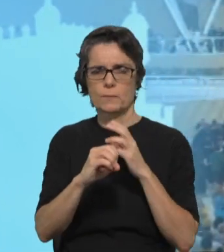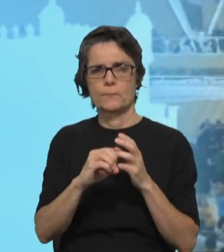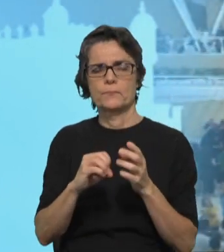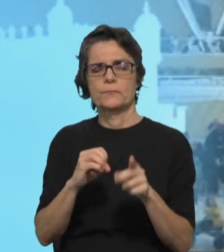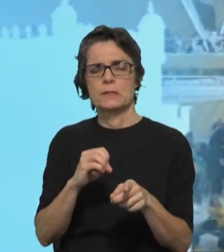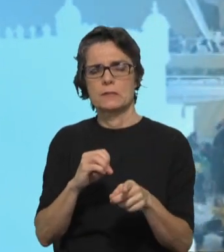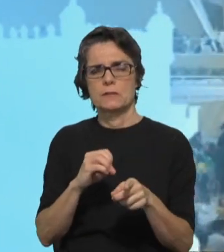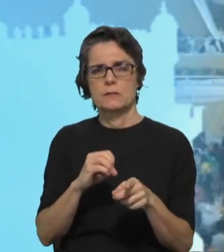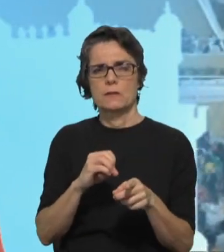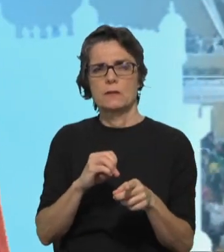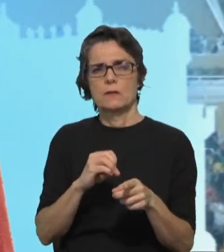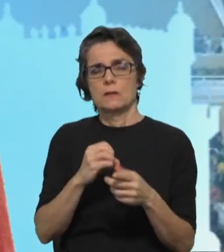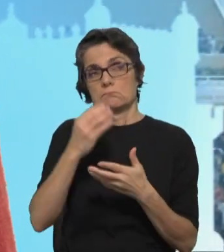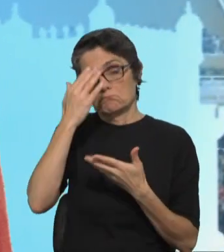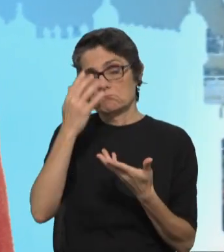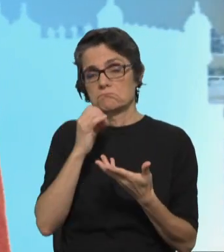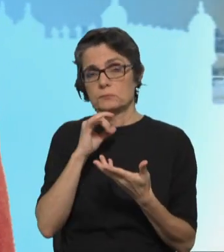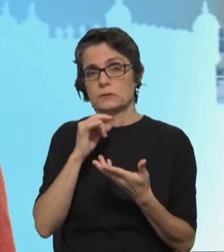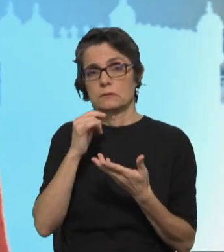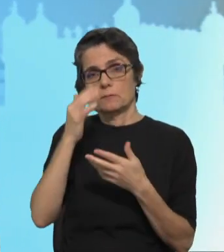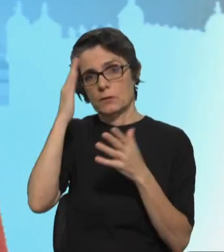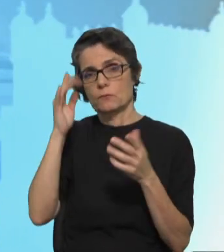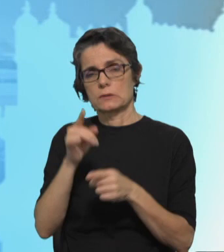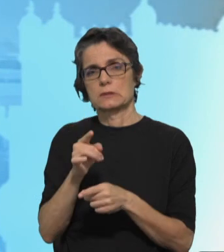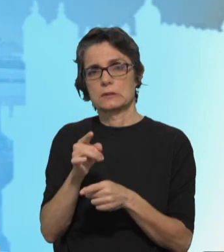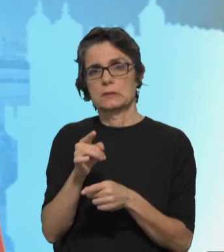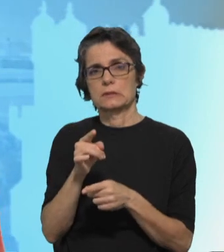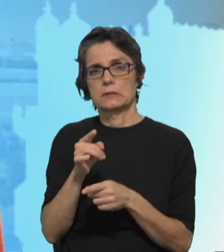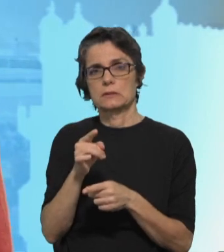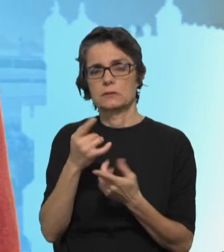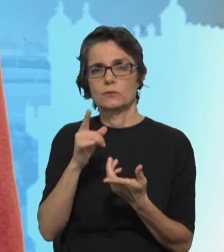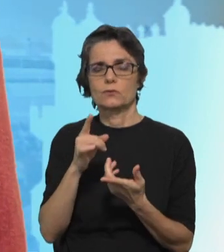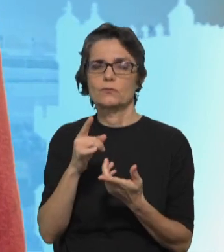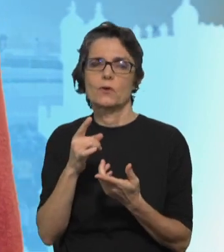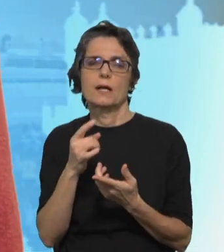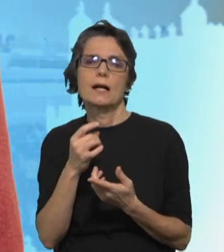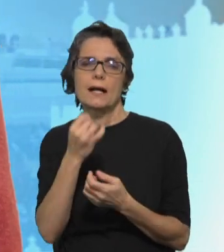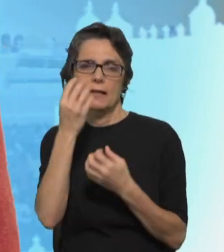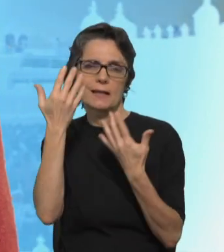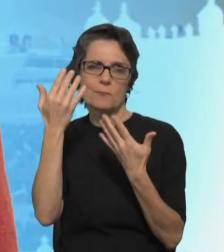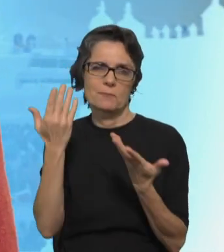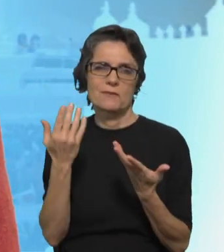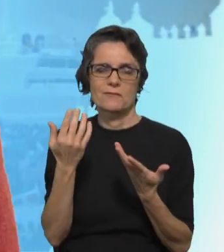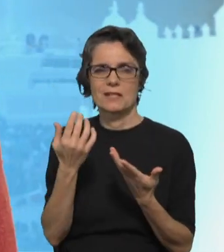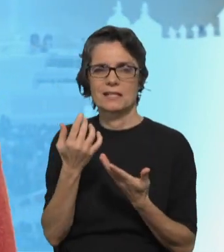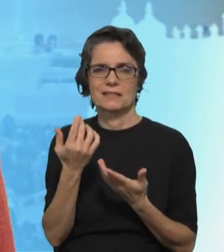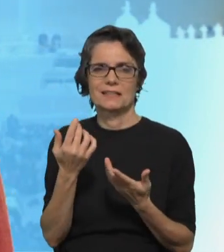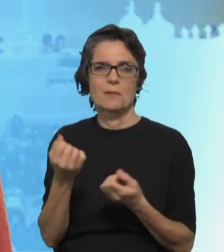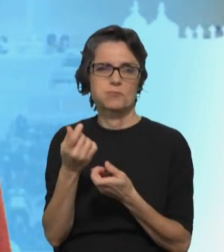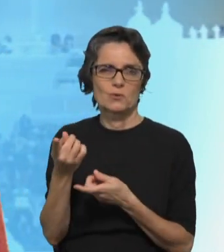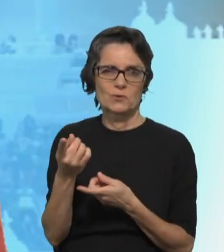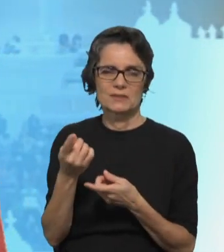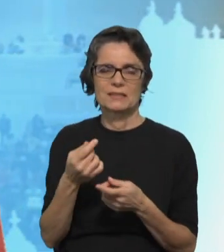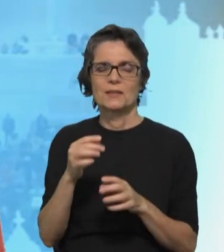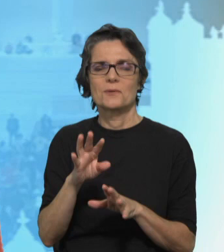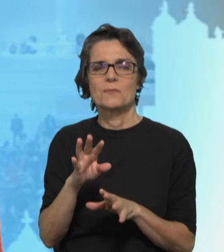supunha-se que para a democracia não foi uma primavera falhada. Não se concretizou essa primavera. Não se concretizou e, portanto,